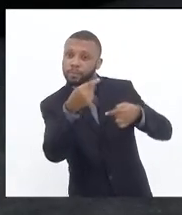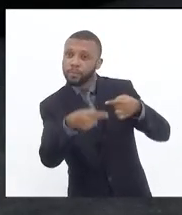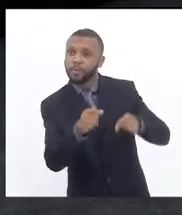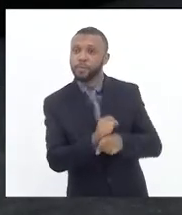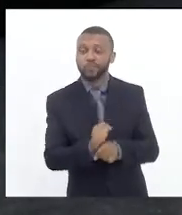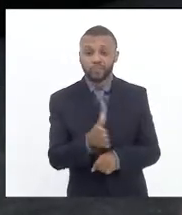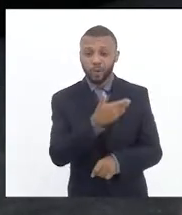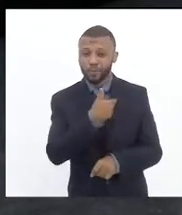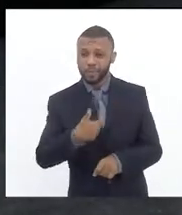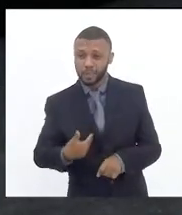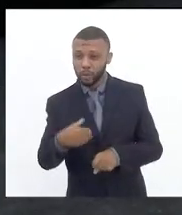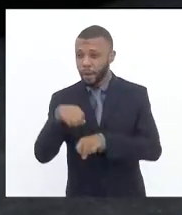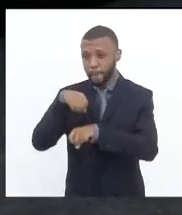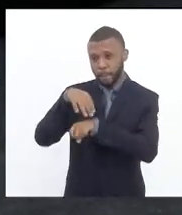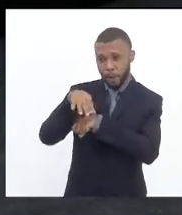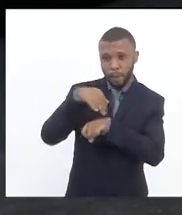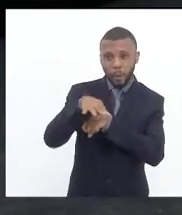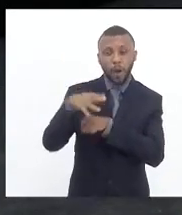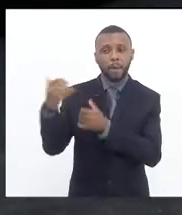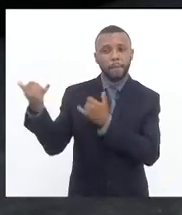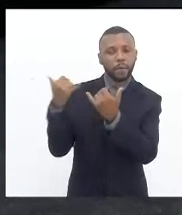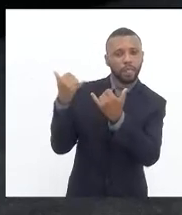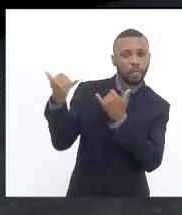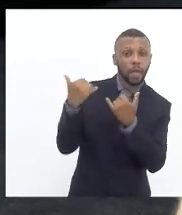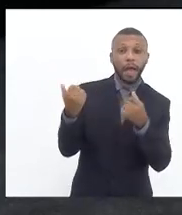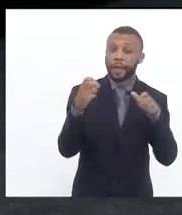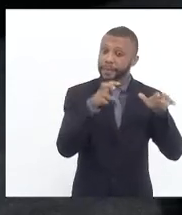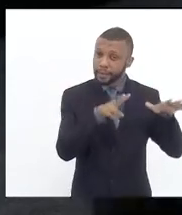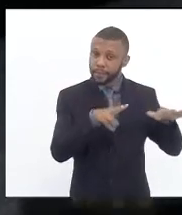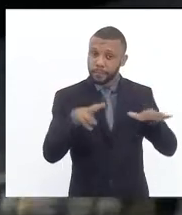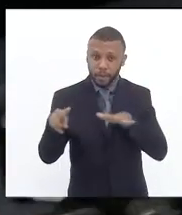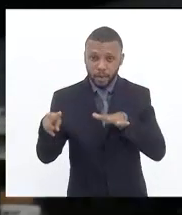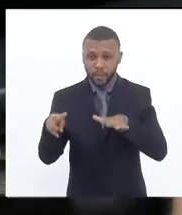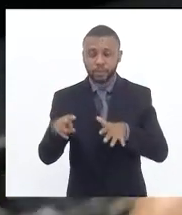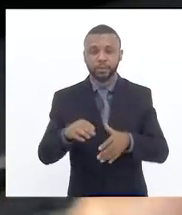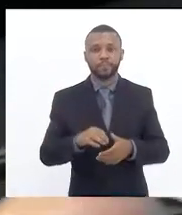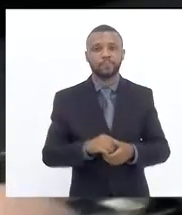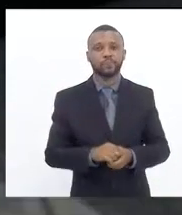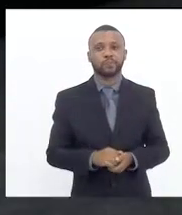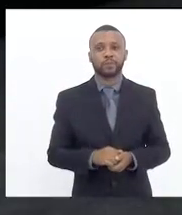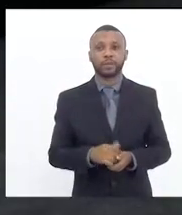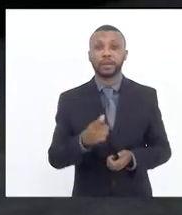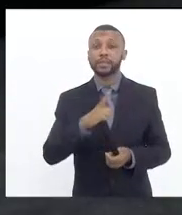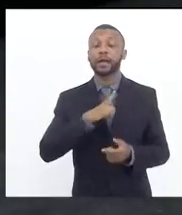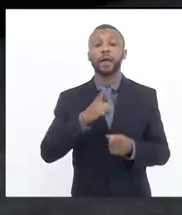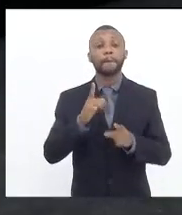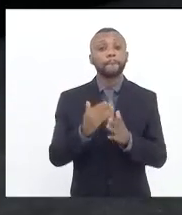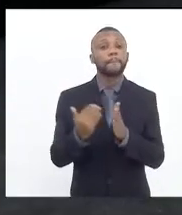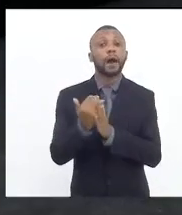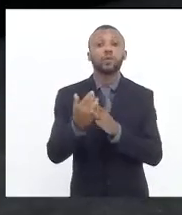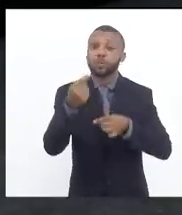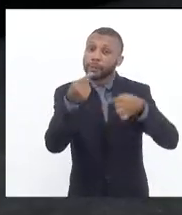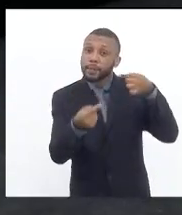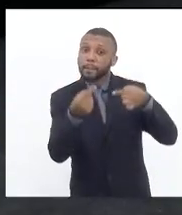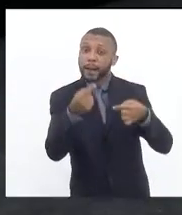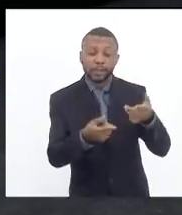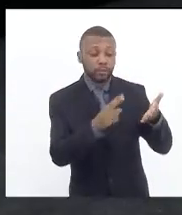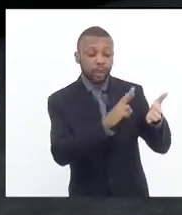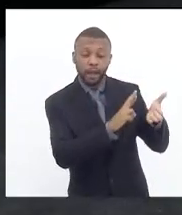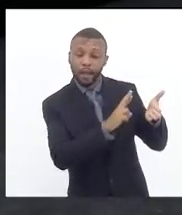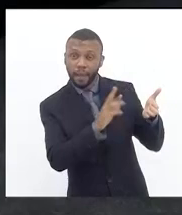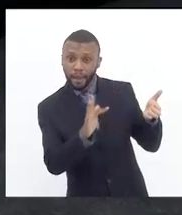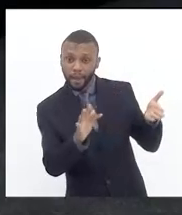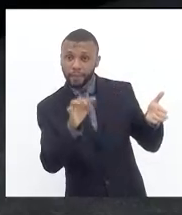mensagens do governador ainda estão chegando chegaram a essa semana além de tudo o debate do regime de recuperação fiscal